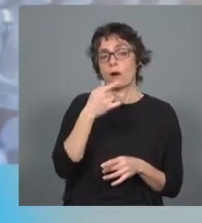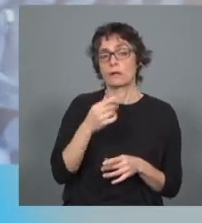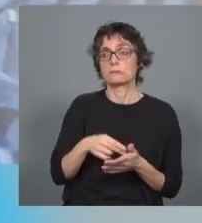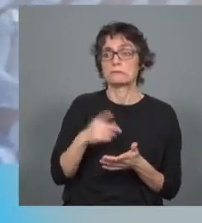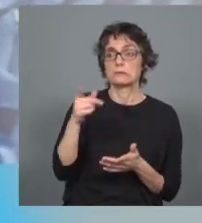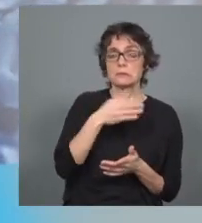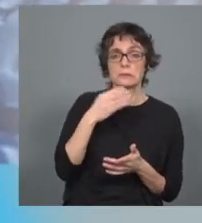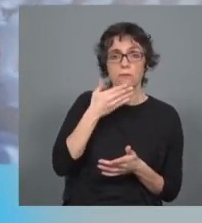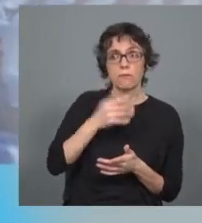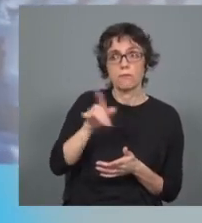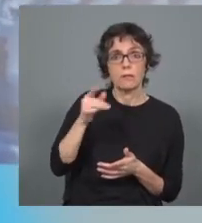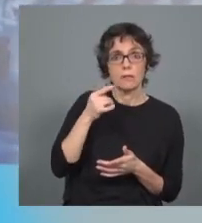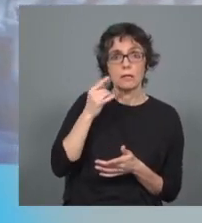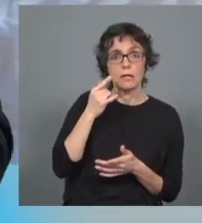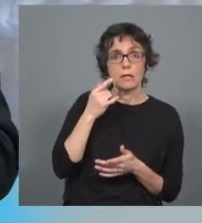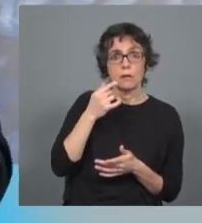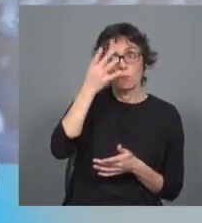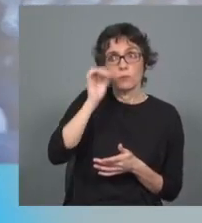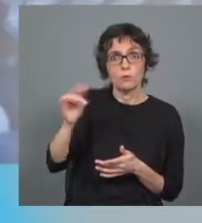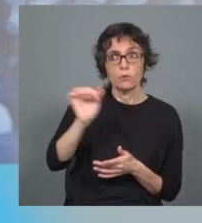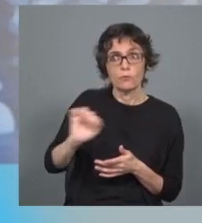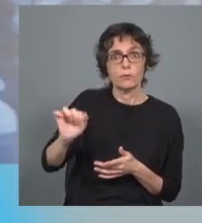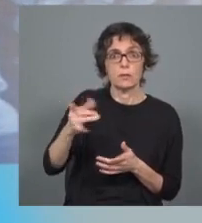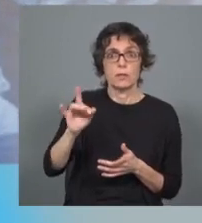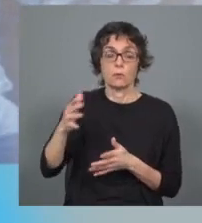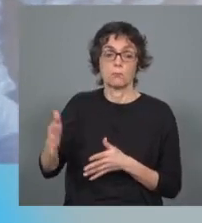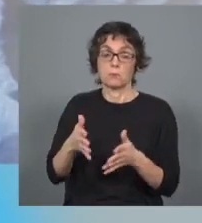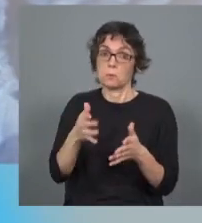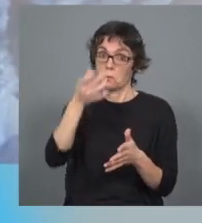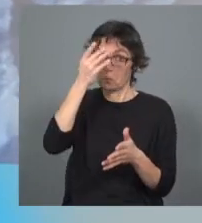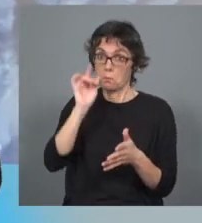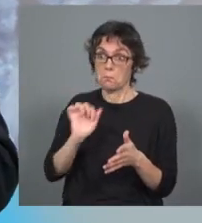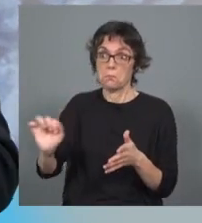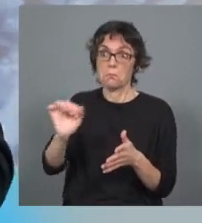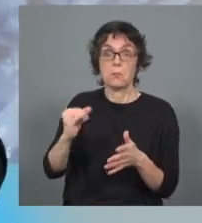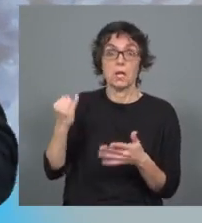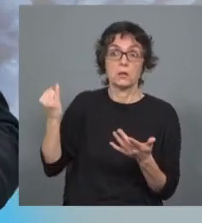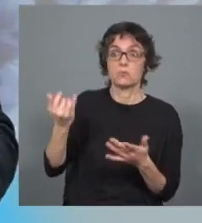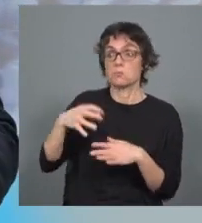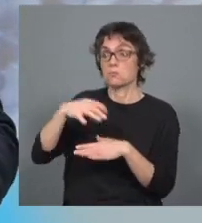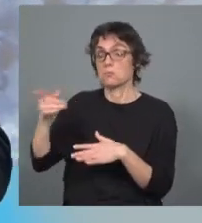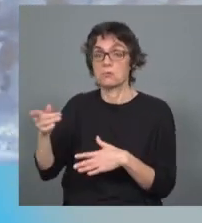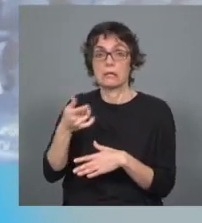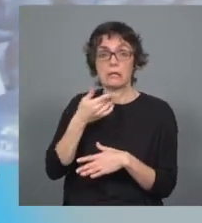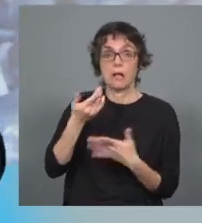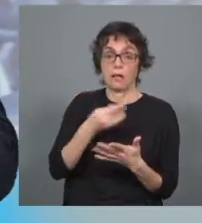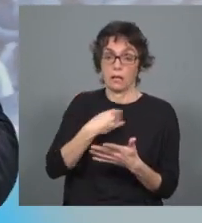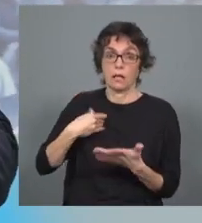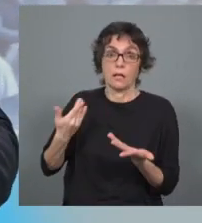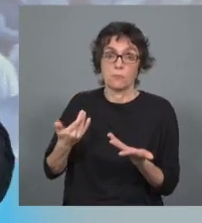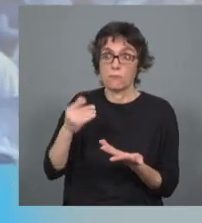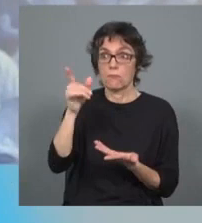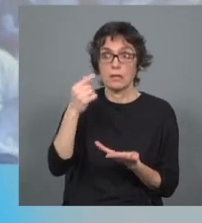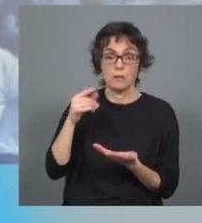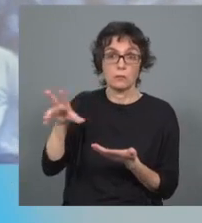não sabemos exatamente qual vai ser o percurso e se vão ser ouvidas ou não entidades, e se essas entidades naturalmente vão de ser médicos, e